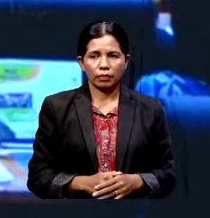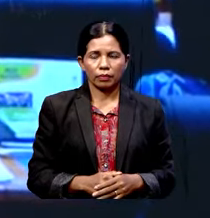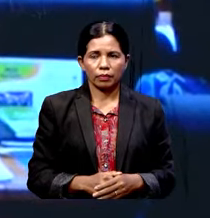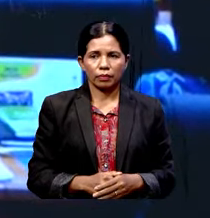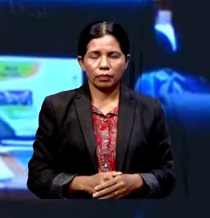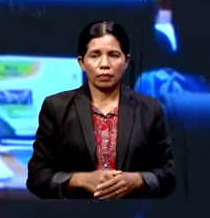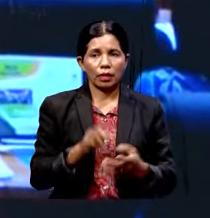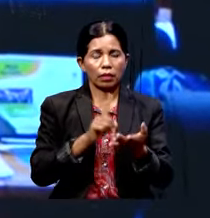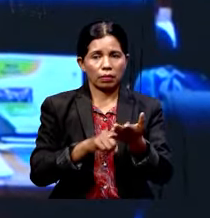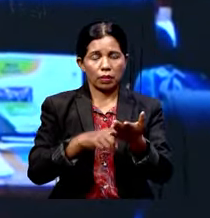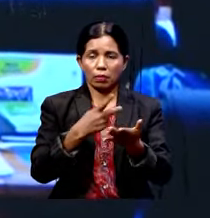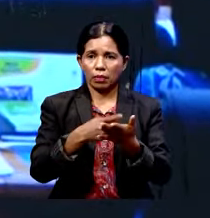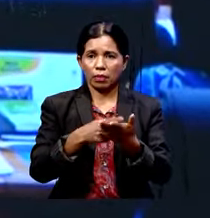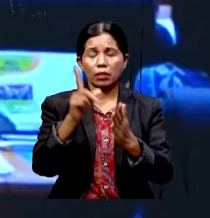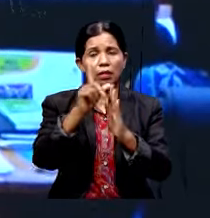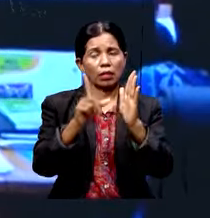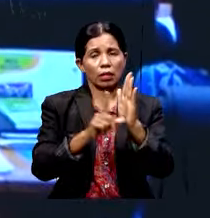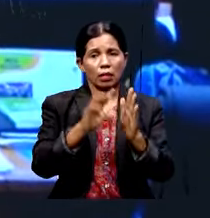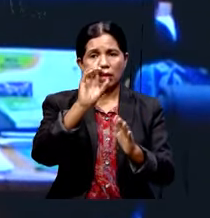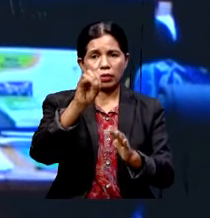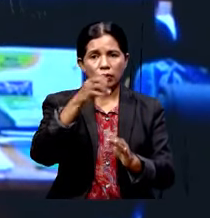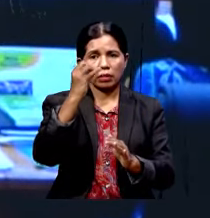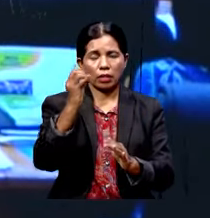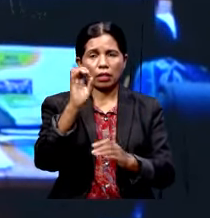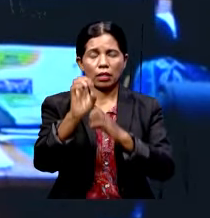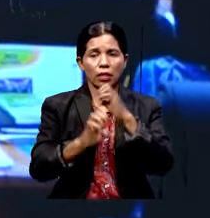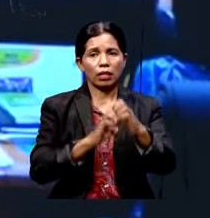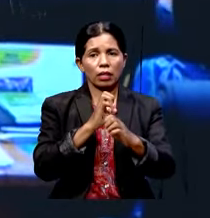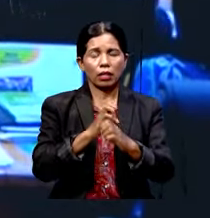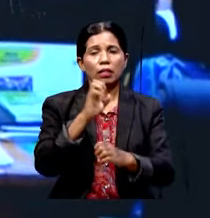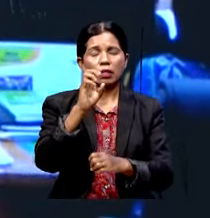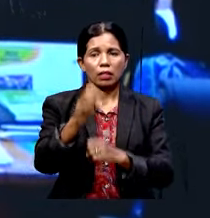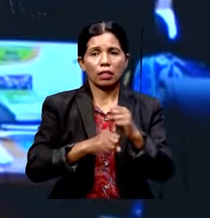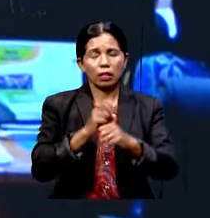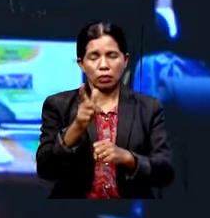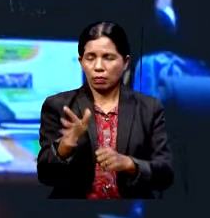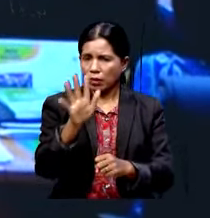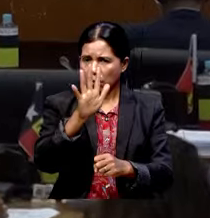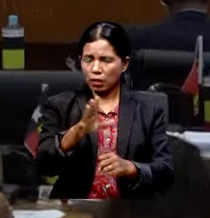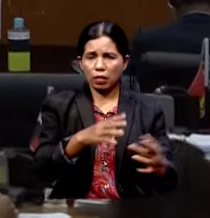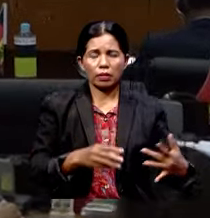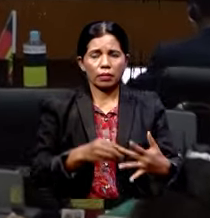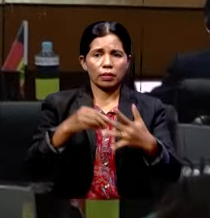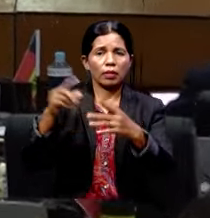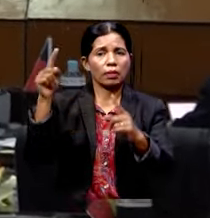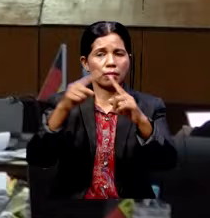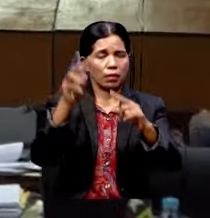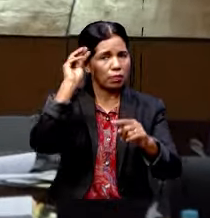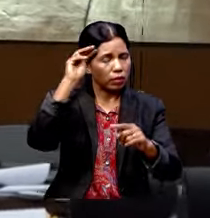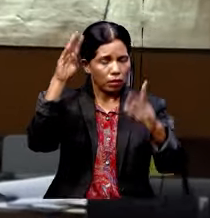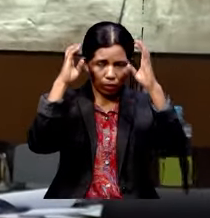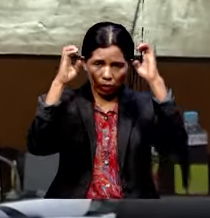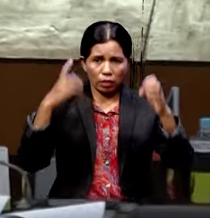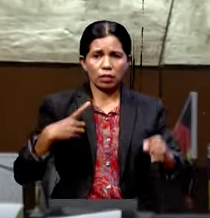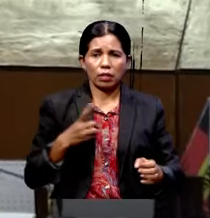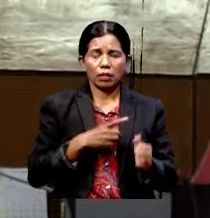E a debate proposta lei orçamento geral Estado tinha Rio Rua, Ronulo Recin Lima e a fase especialidade do Ministério da Educação, deputado